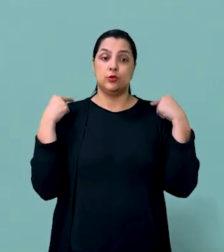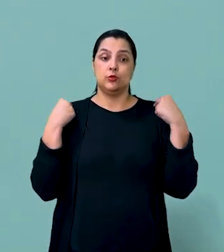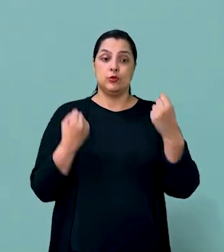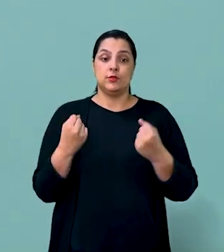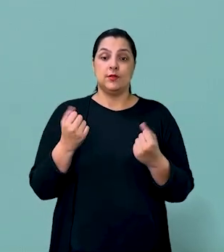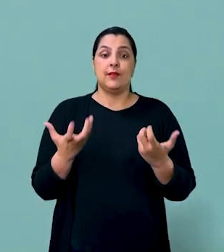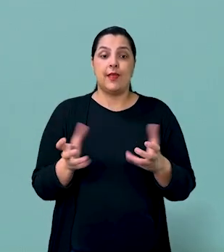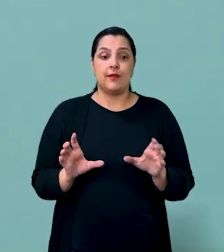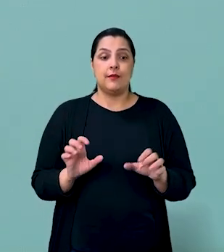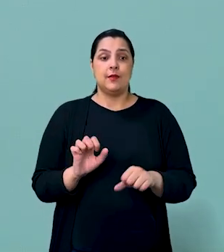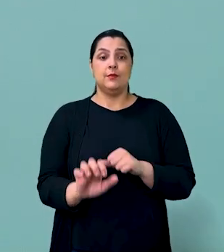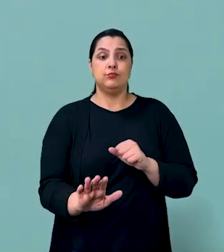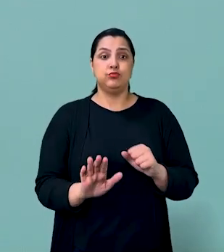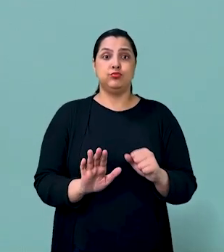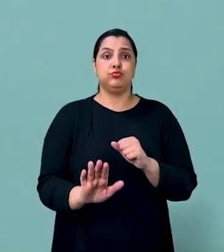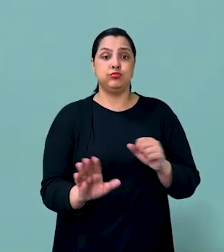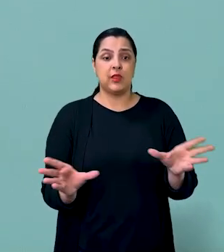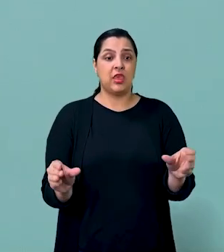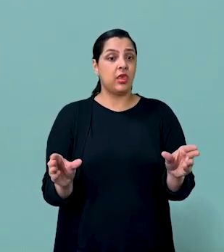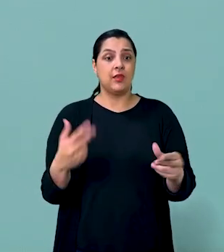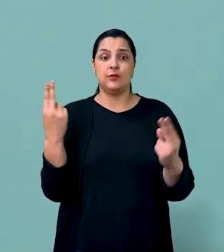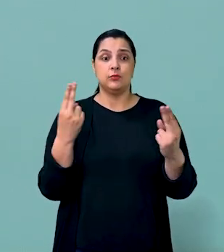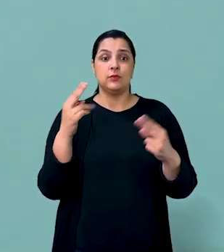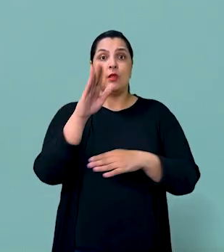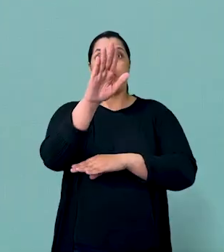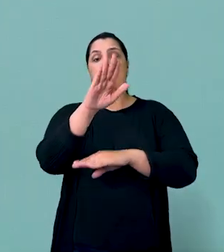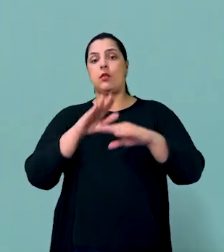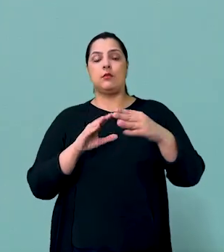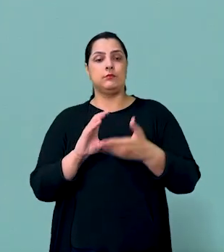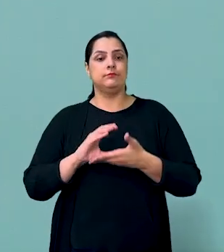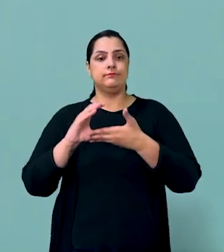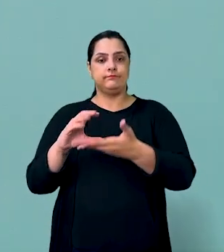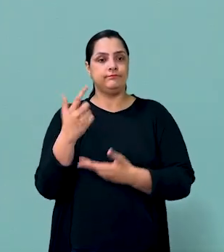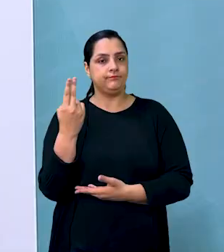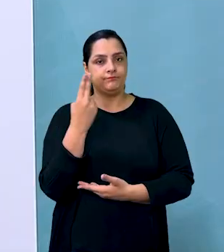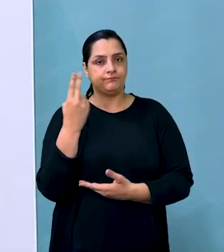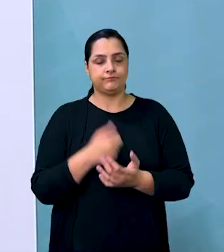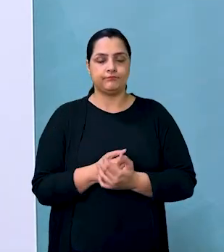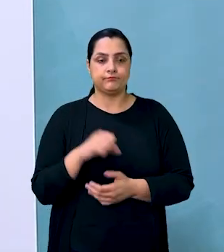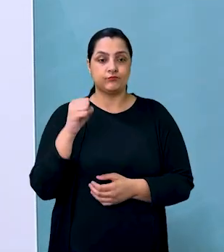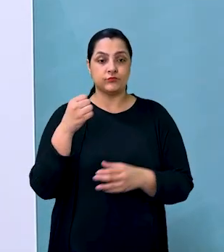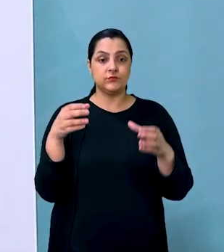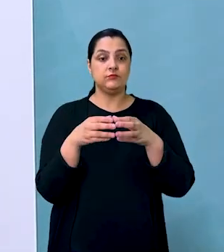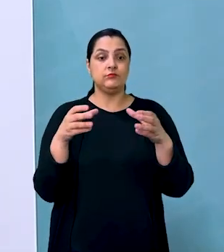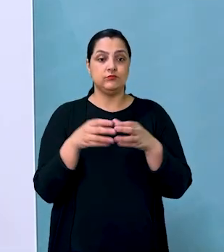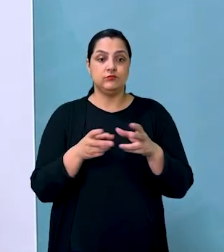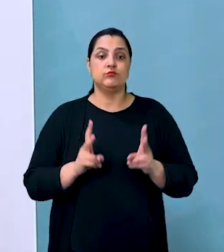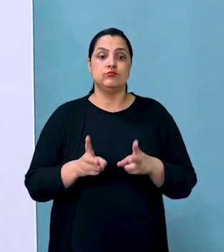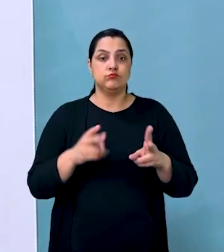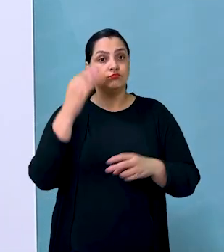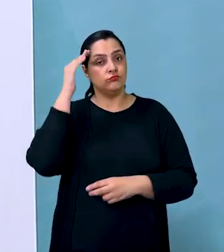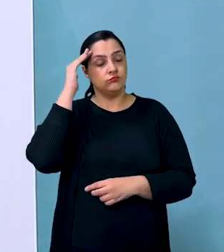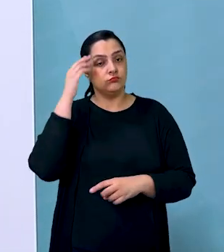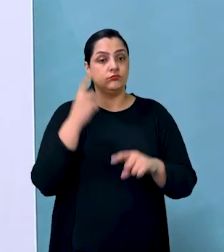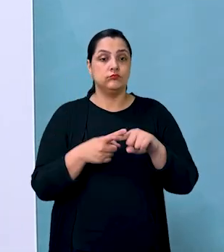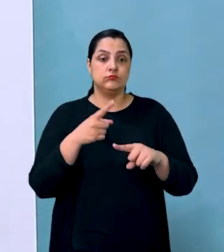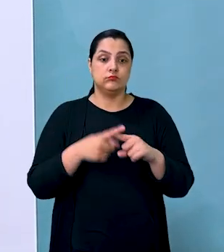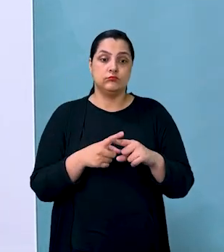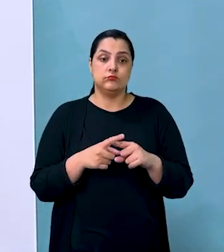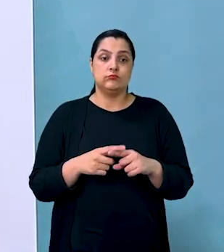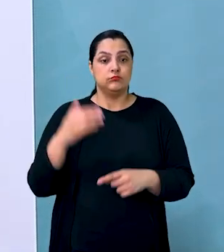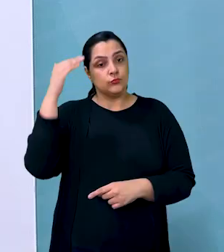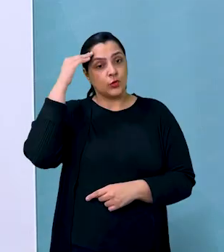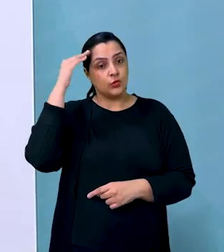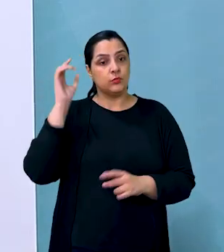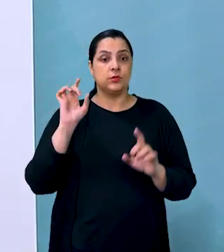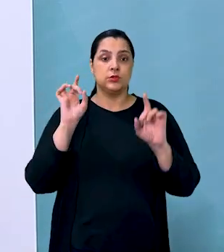morreu tentando parar um veículo deixado sem freio em uma ladeira não vai ser indenizada. A 8ª turma manteve entendimento que considerou